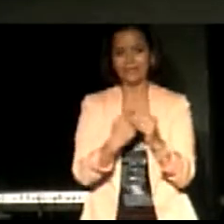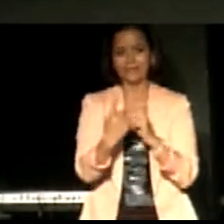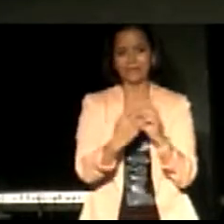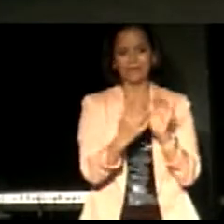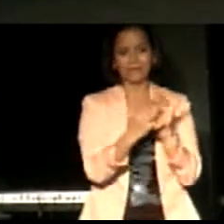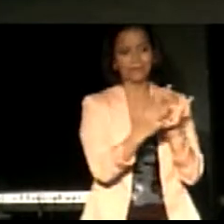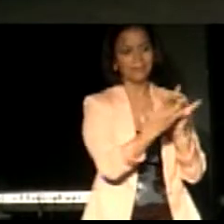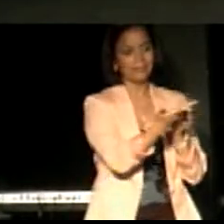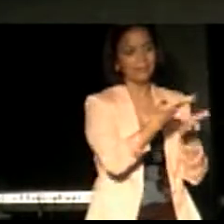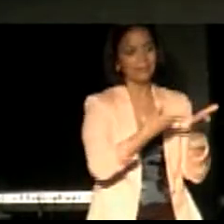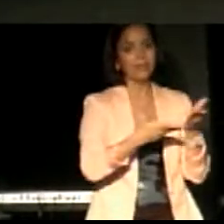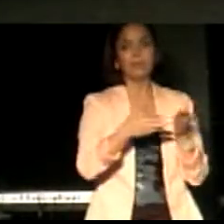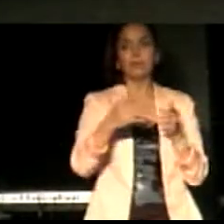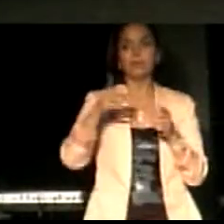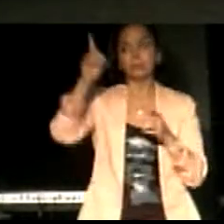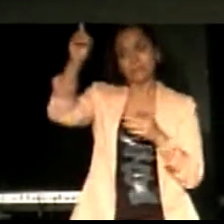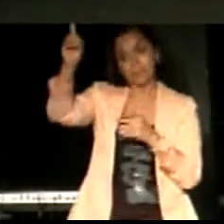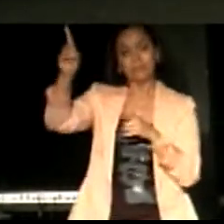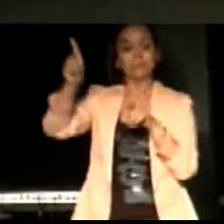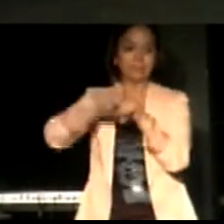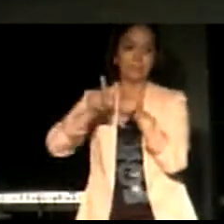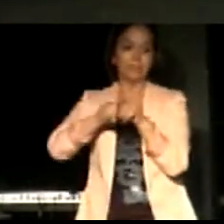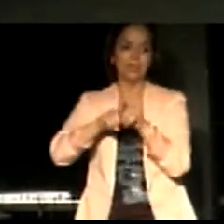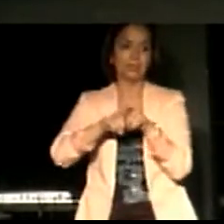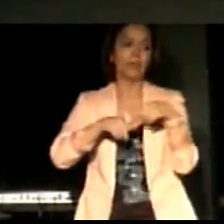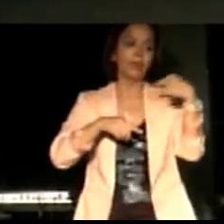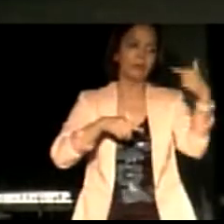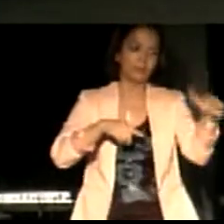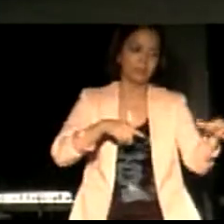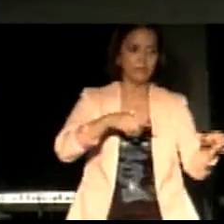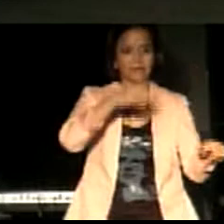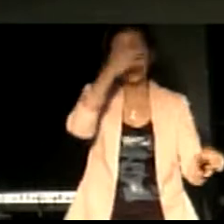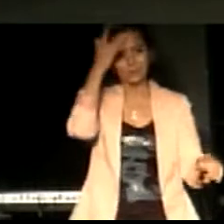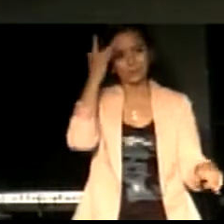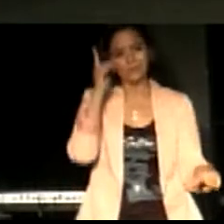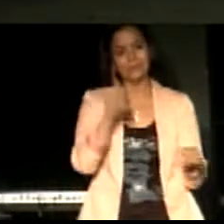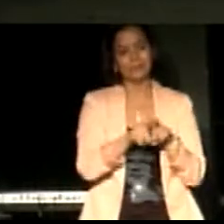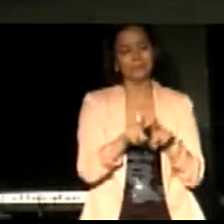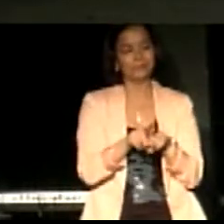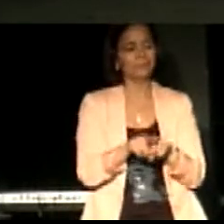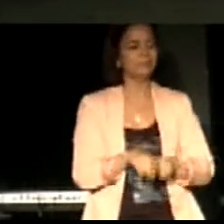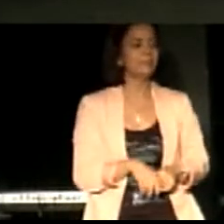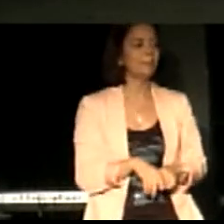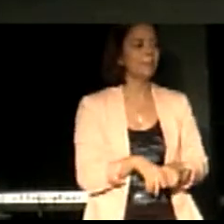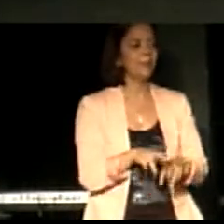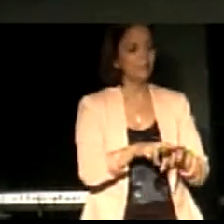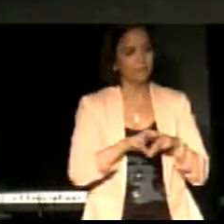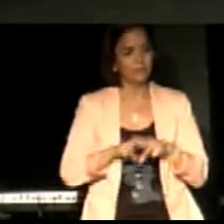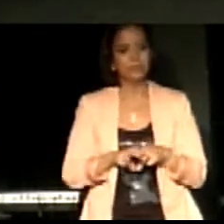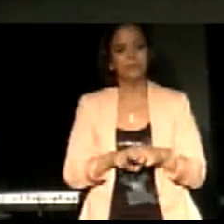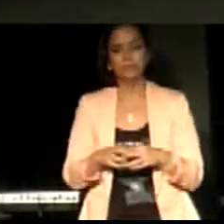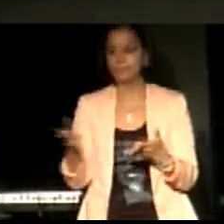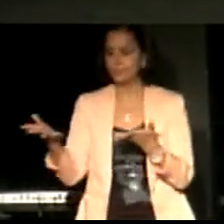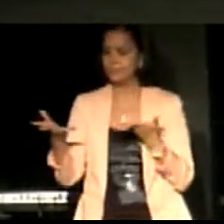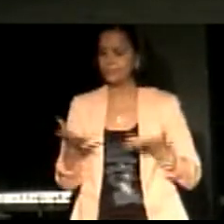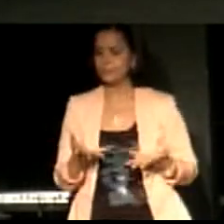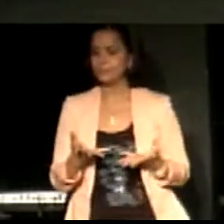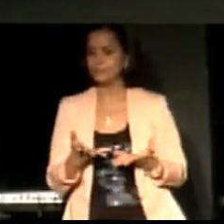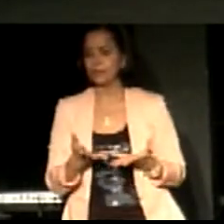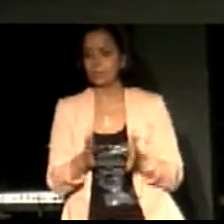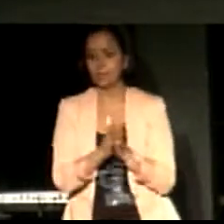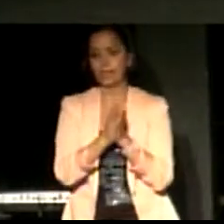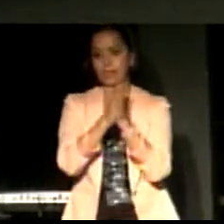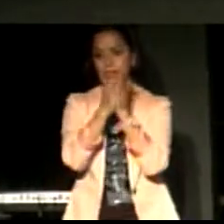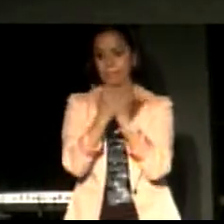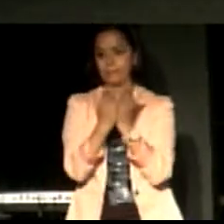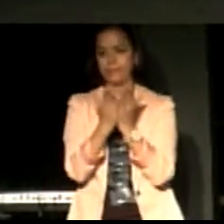relacionamento, não só com Deus, mas também com o nosso próximo. Por isso, eu quero convidá-los a abrir